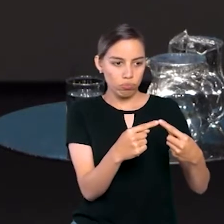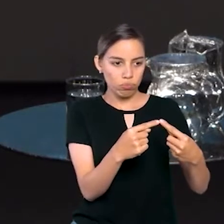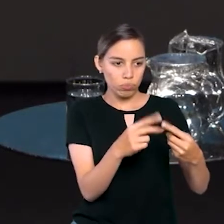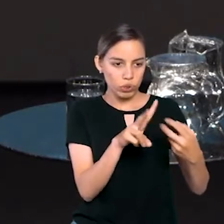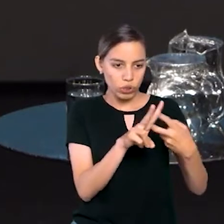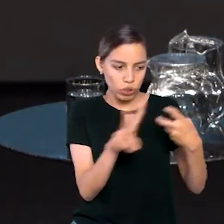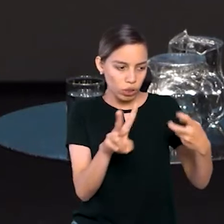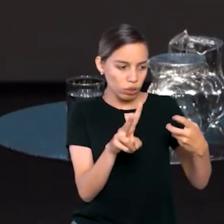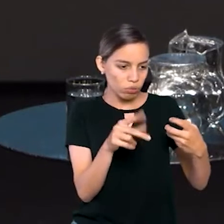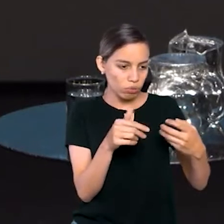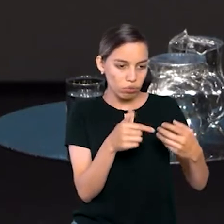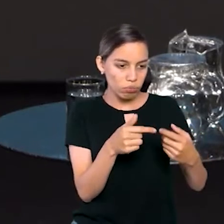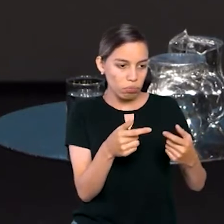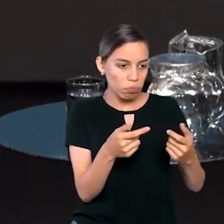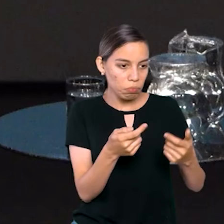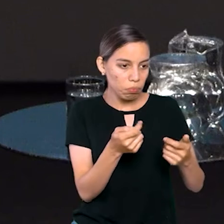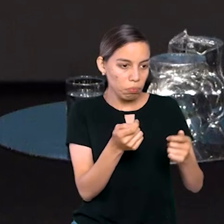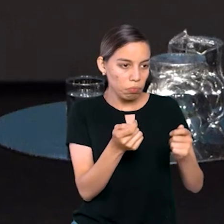de chumbo,